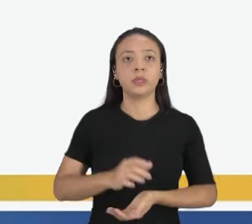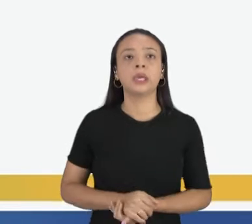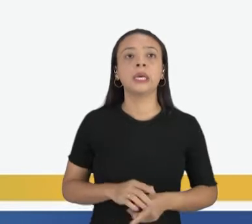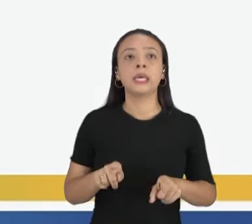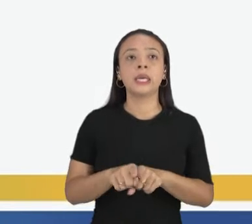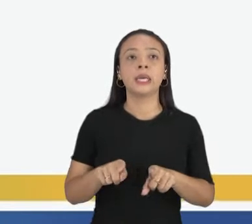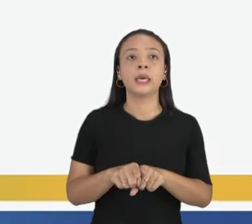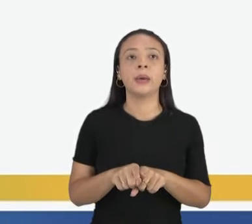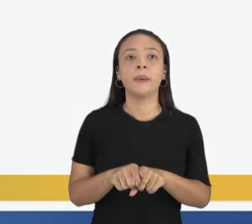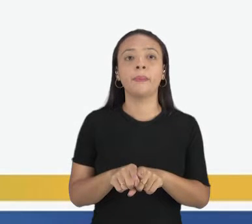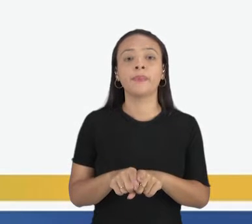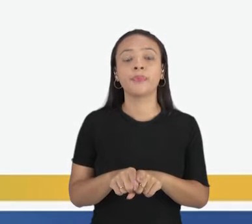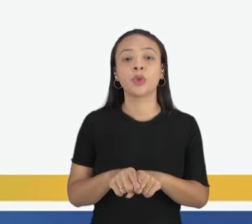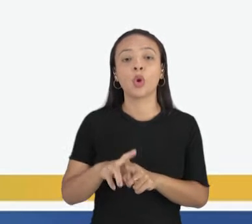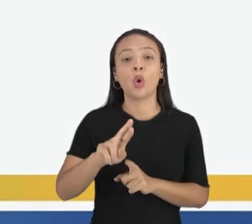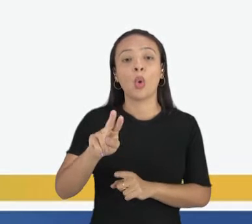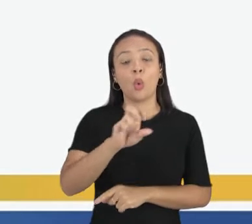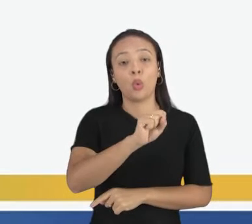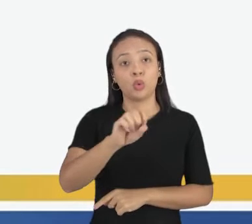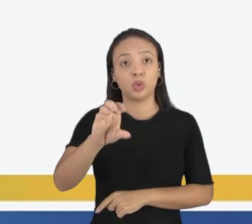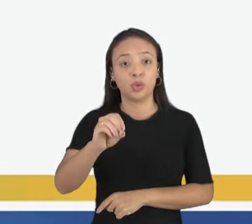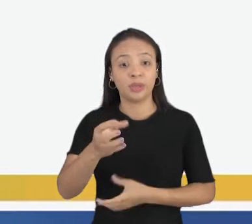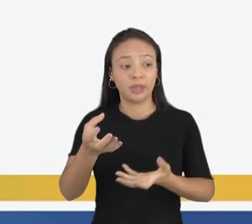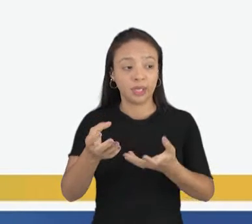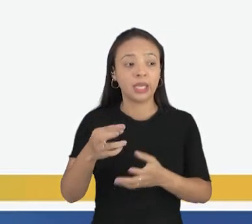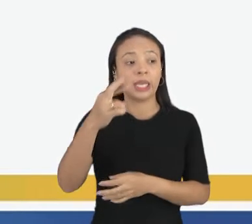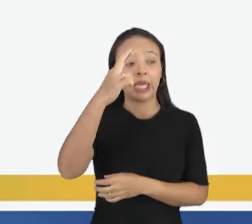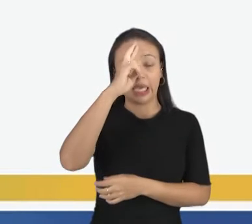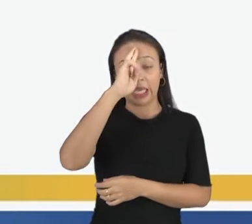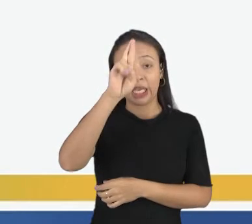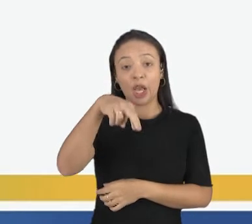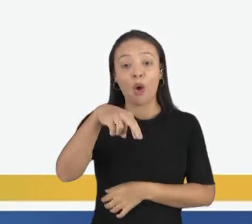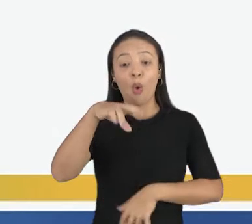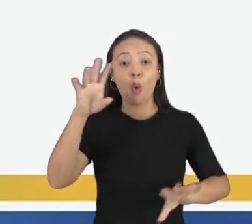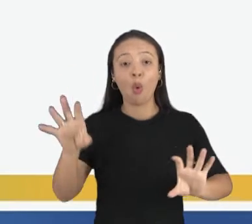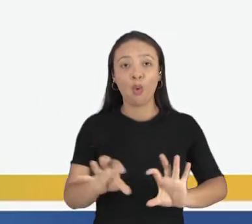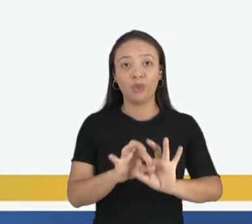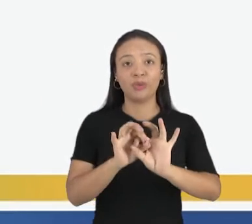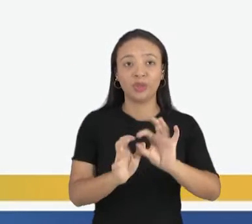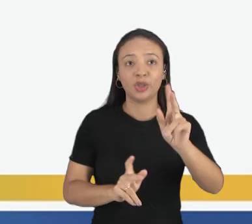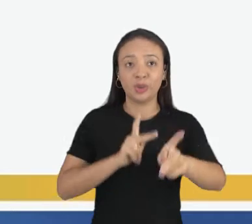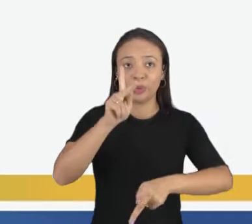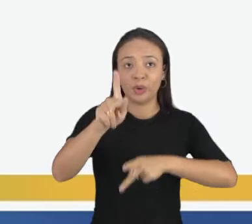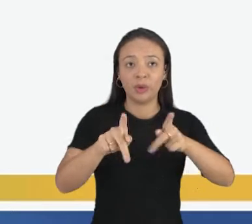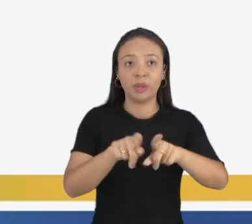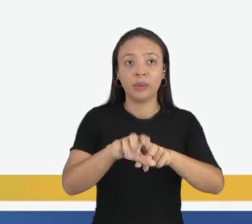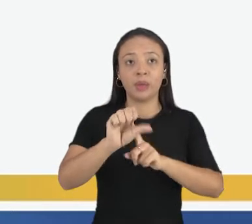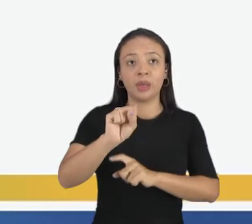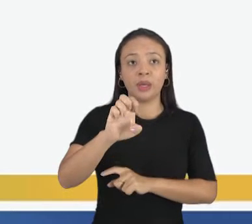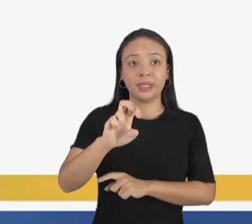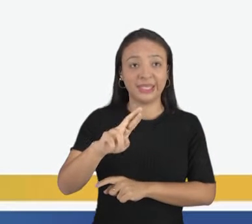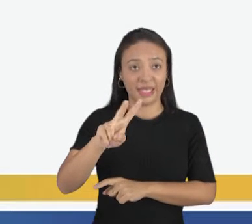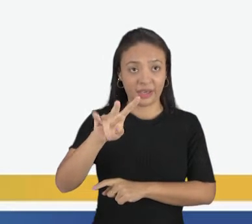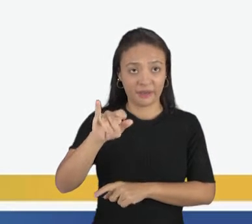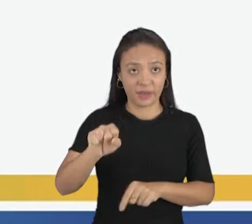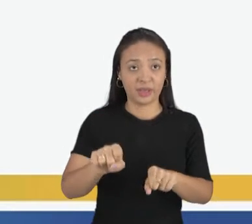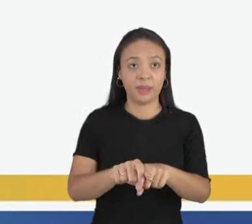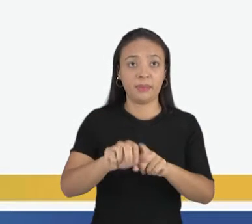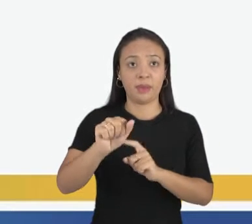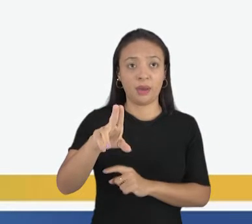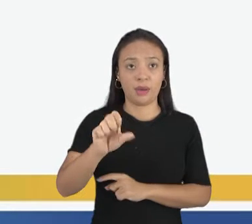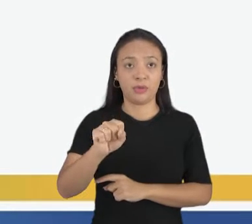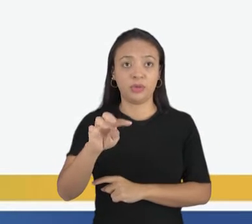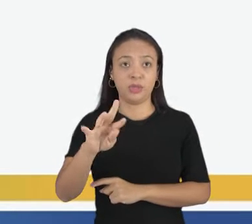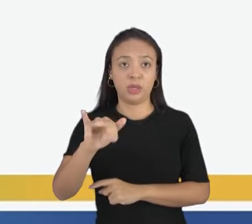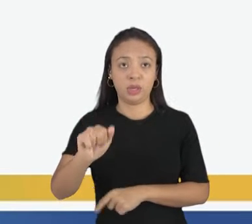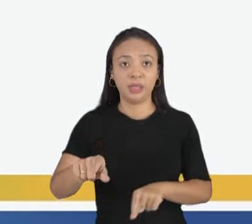Os russos que queriam unir, então, esses povos de origem eslava. A Sérvia e a Áustria, né? Desculpa, que